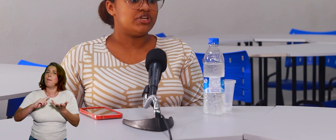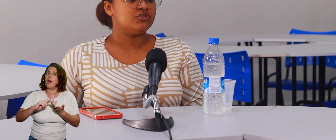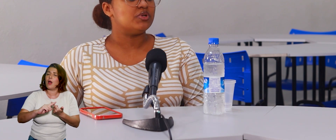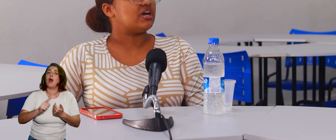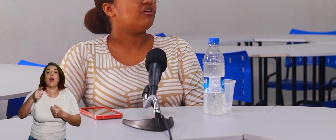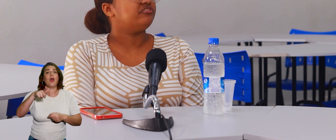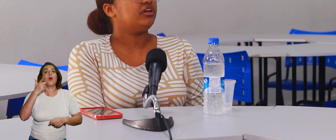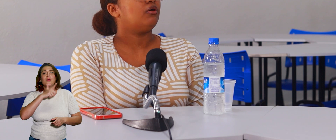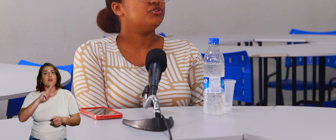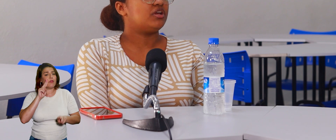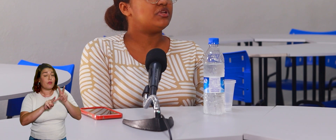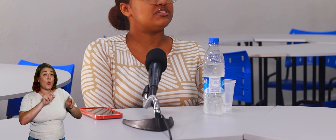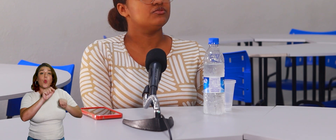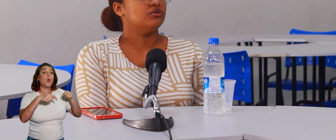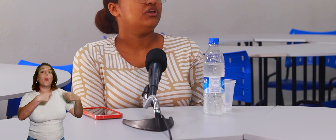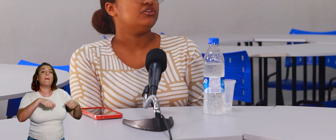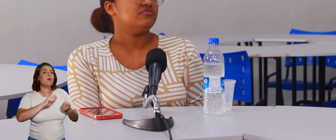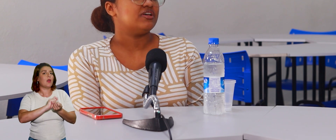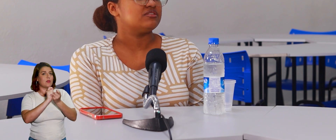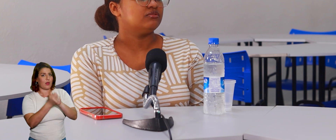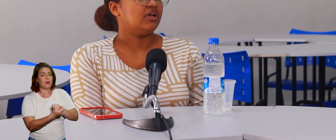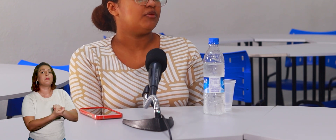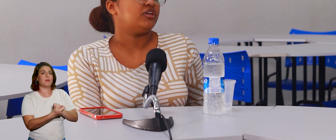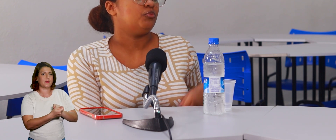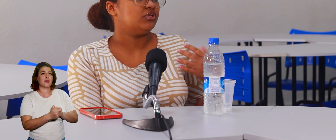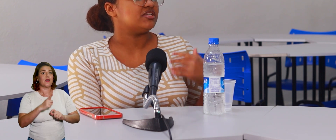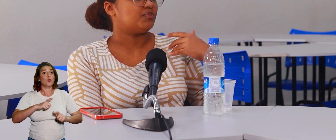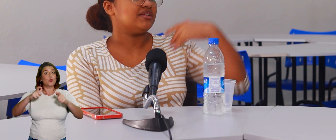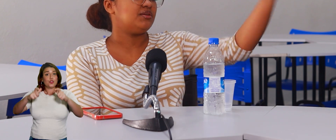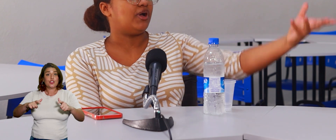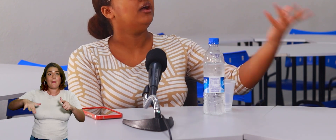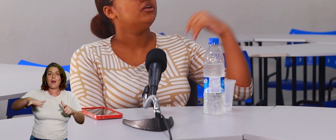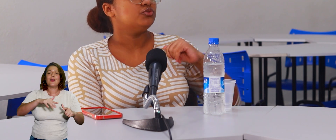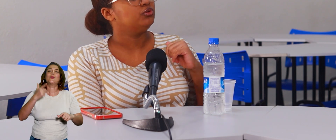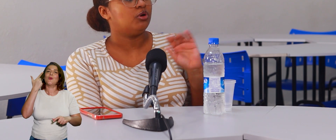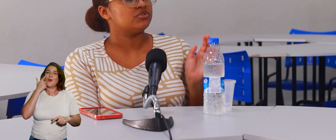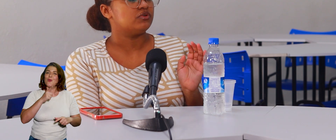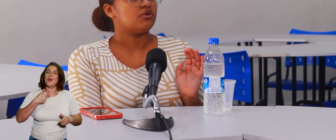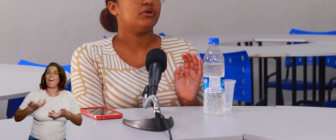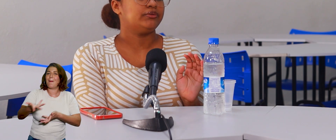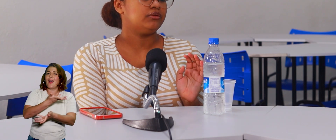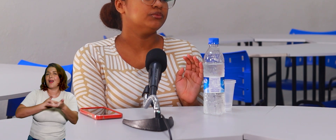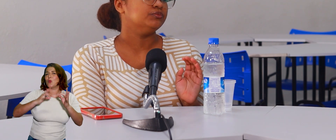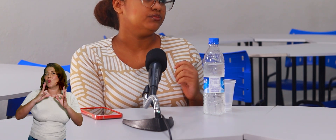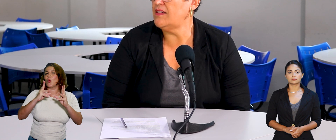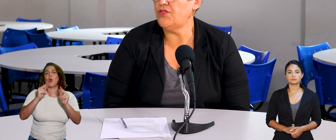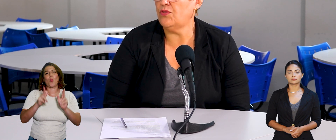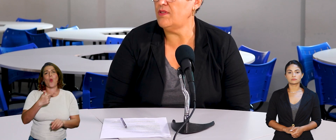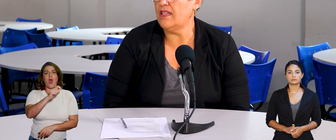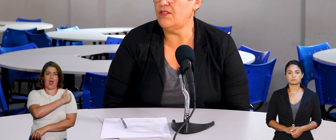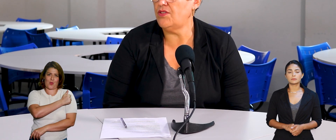foi quando eles começaram a ver onde era preciso que tivesse um lugar para que eu pudesse participar de tudo como se fosse qualquer outro aluno.